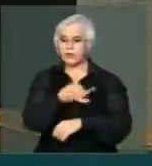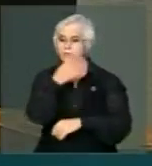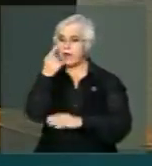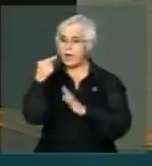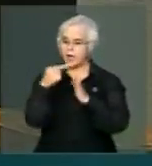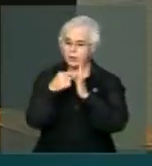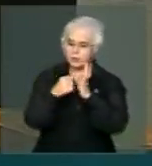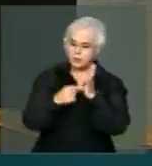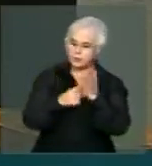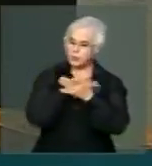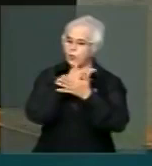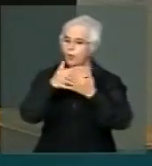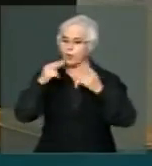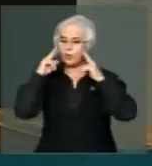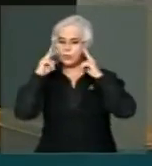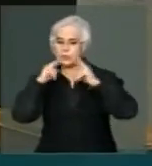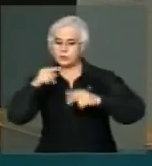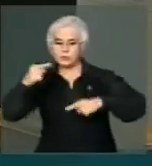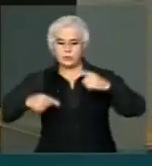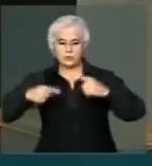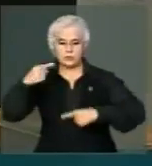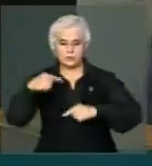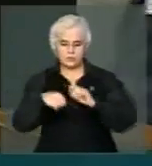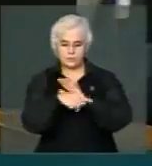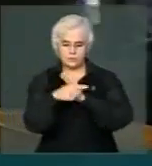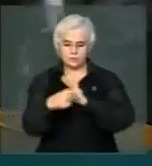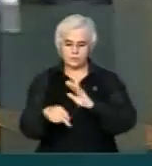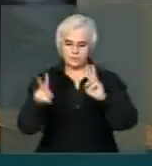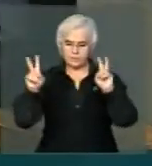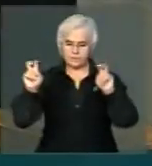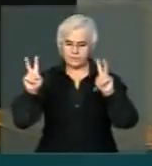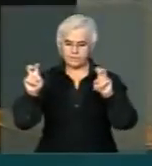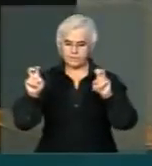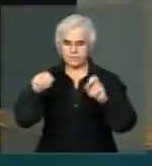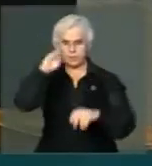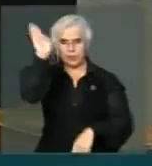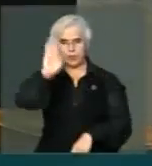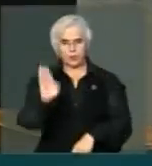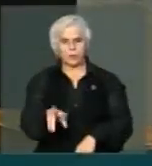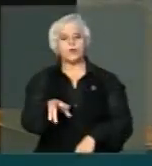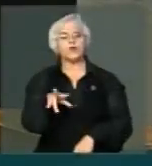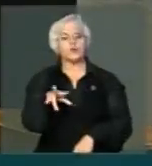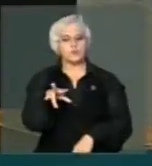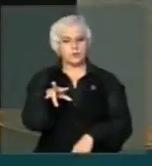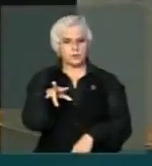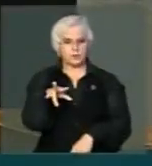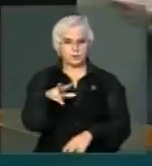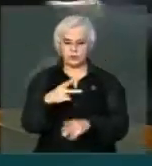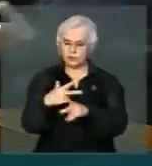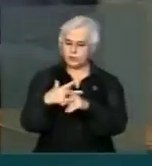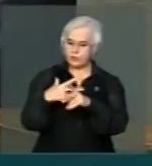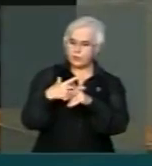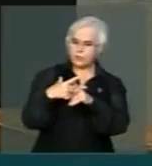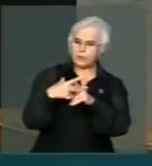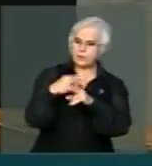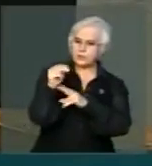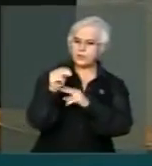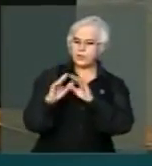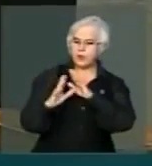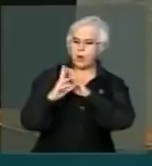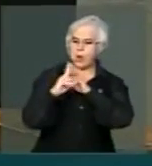de vista nesse debate. E o Brasil bate recorde de sonegação